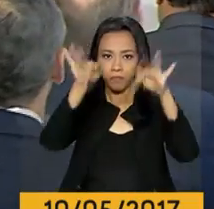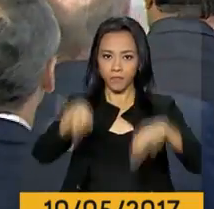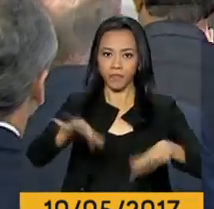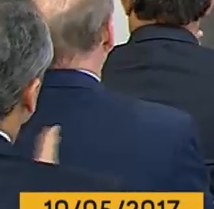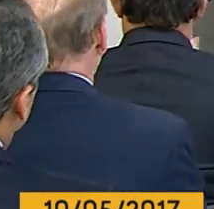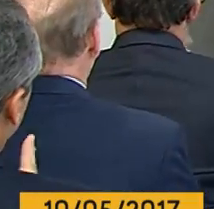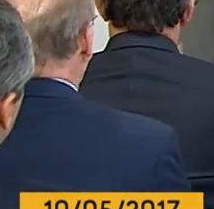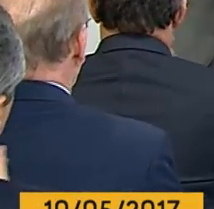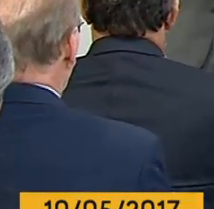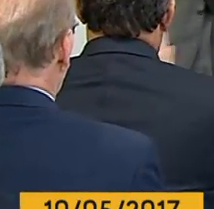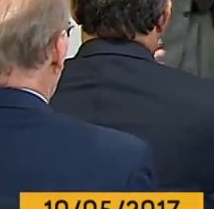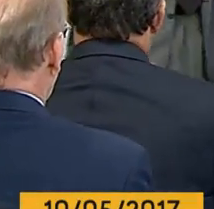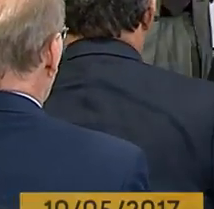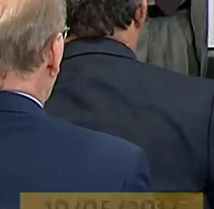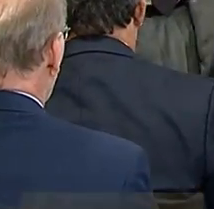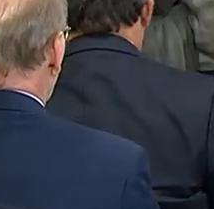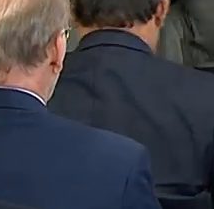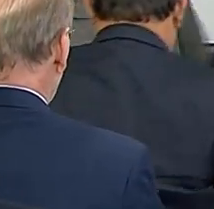esta cerimônia